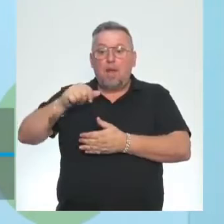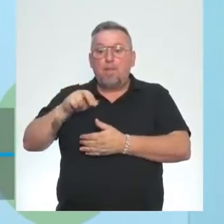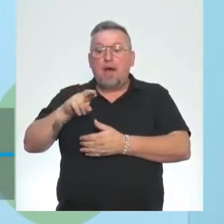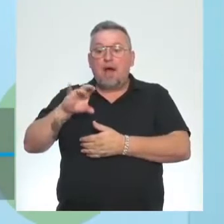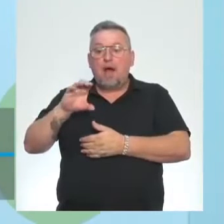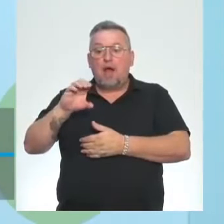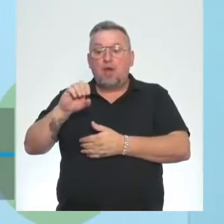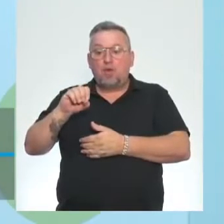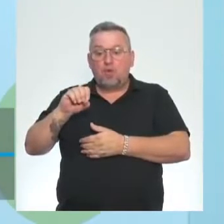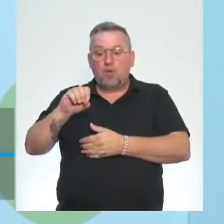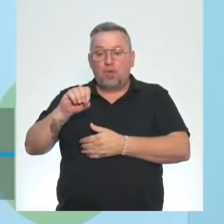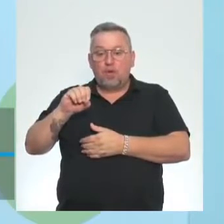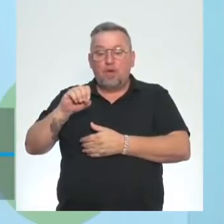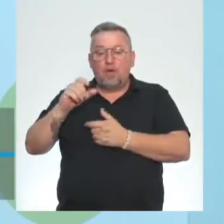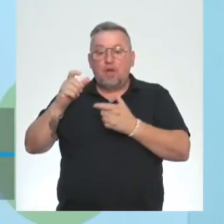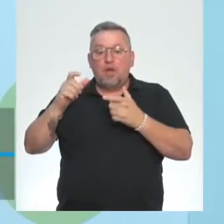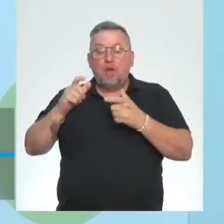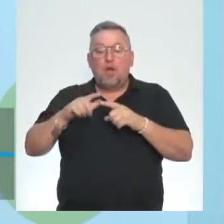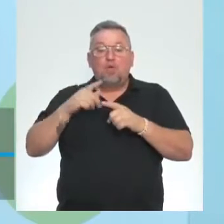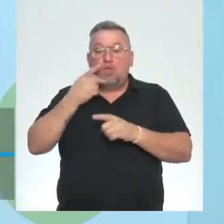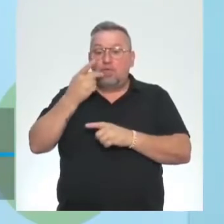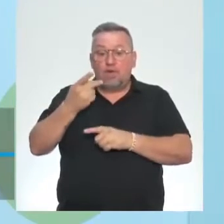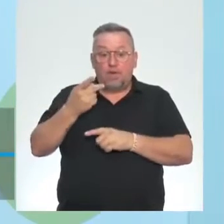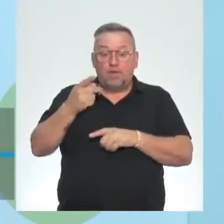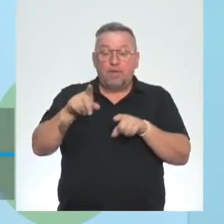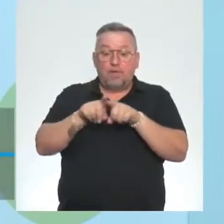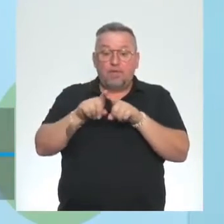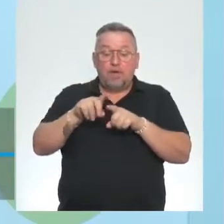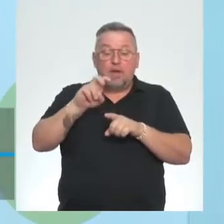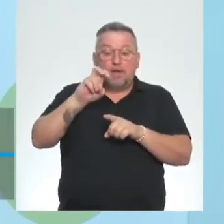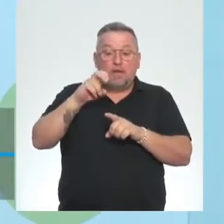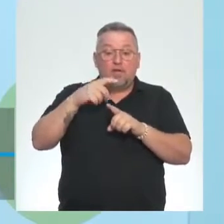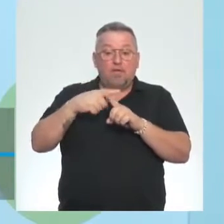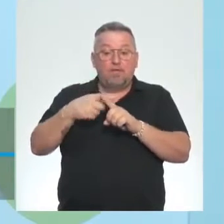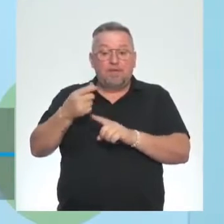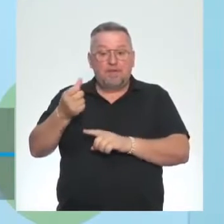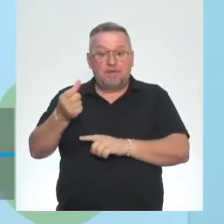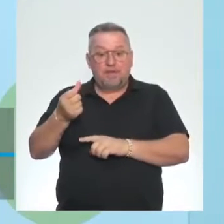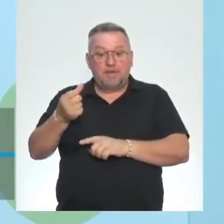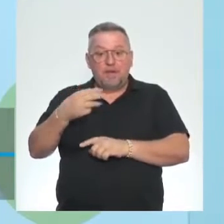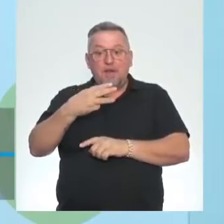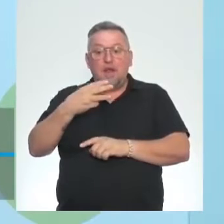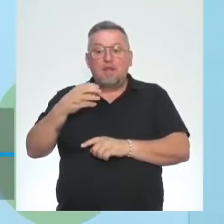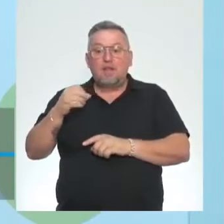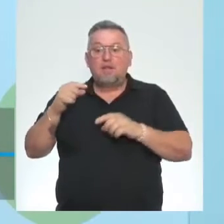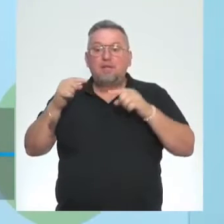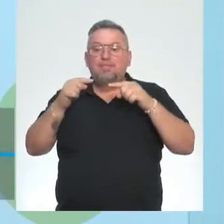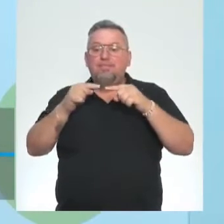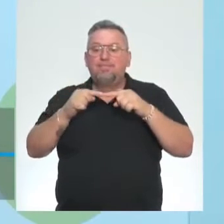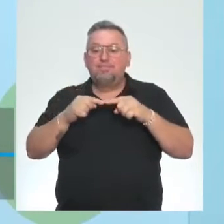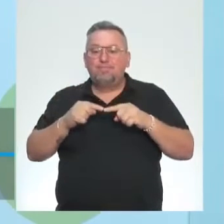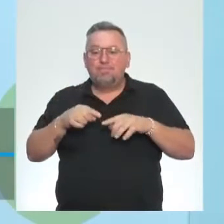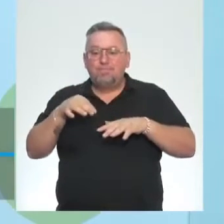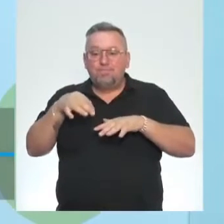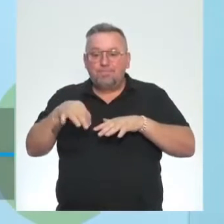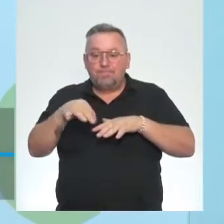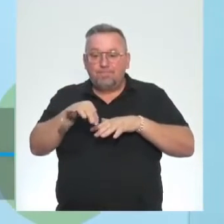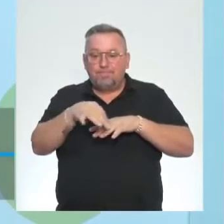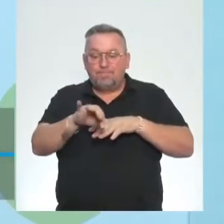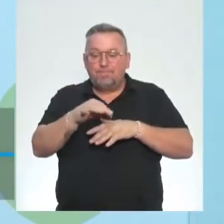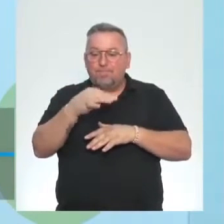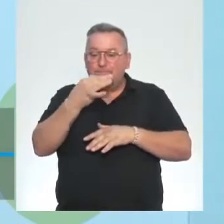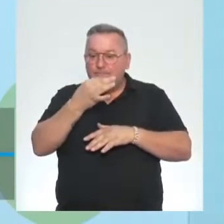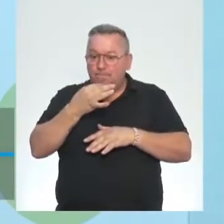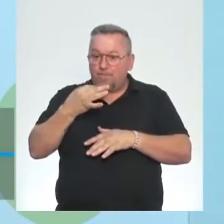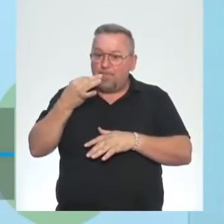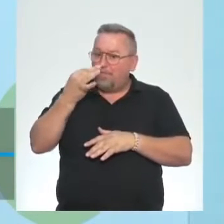Guilherme Notari. E eles responderam que é 5 vezes 6, Vivi, ou seja, 30 combinações possíveis aí, utilizando